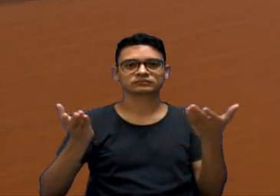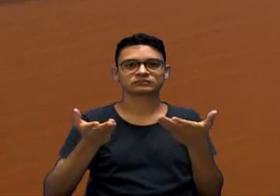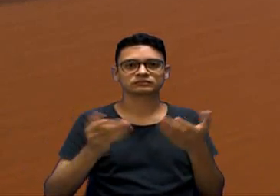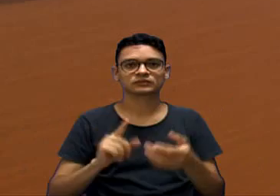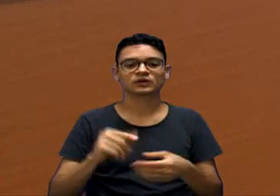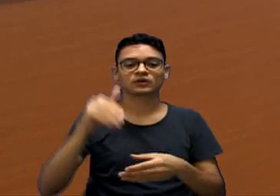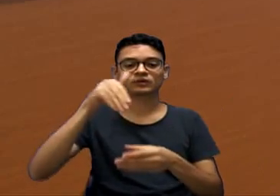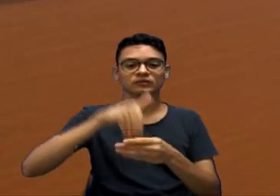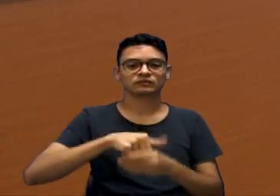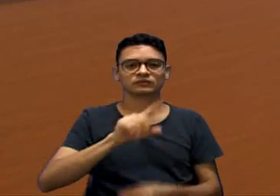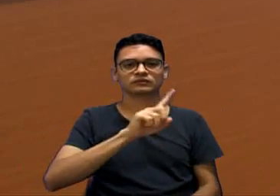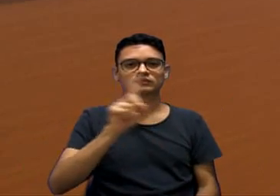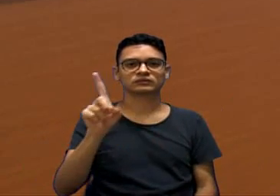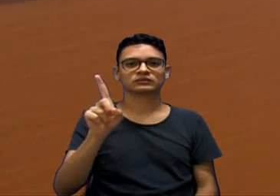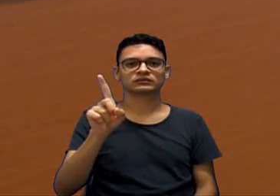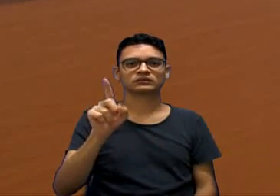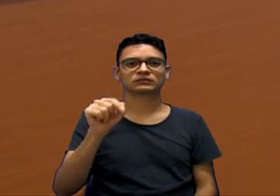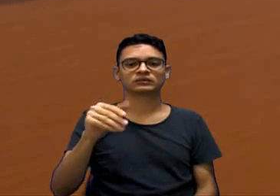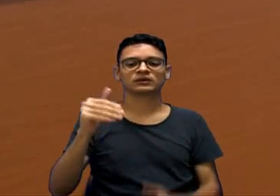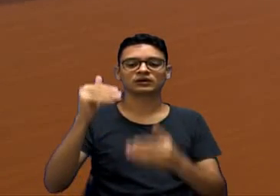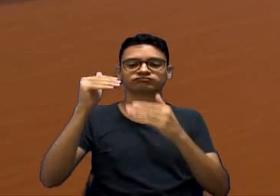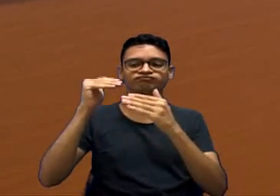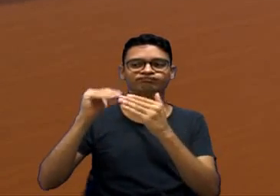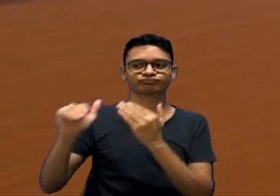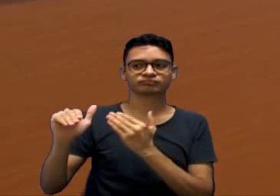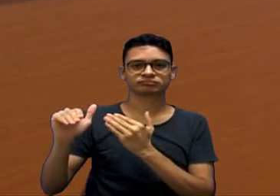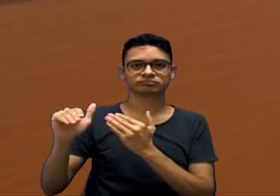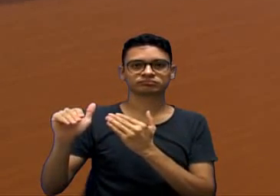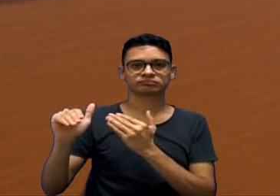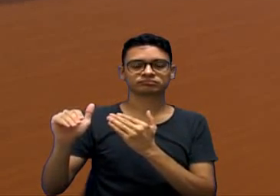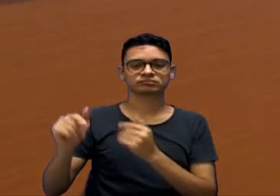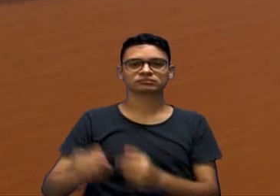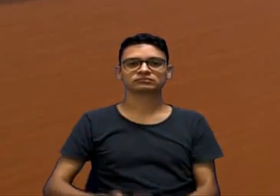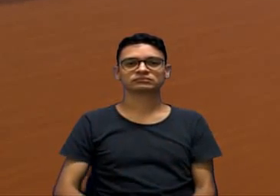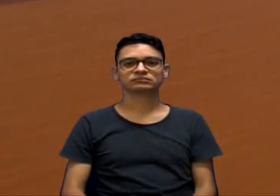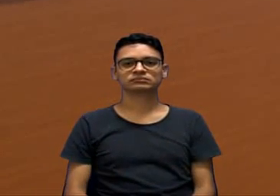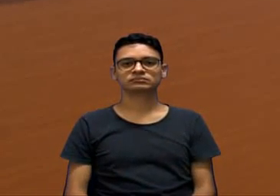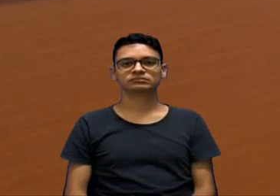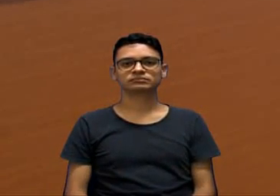voto não ao veto do senhor prefeito.